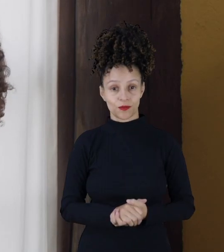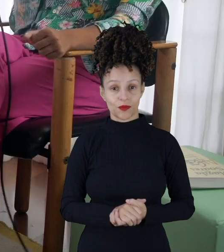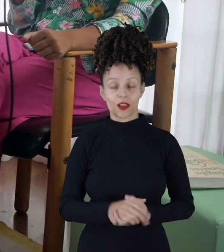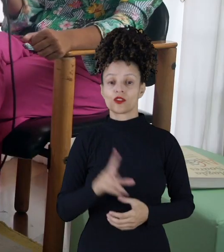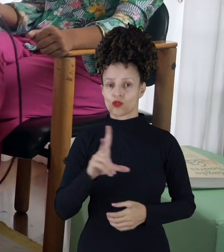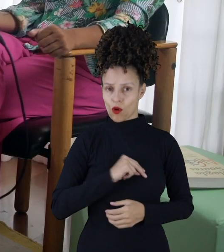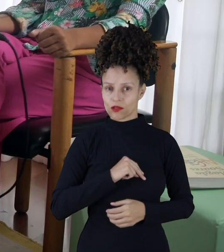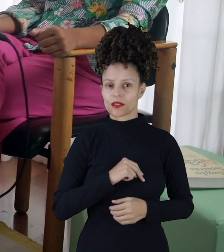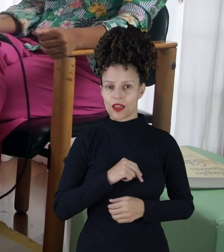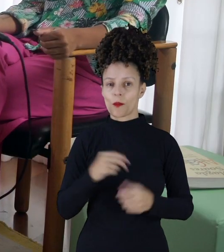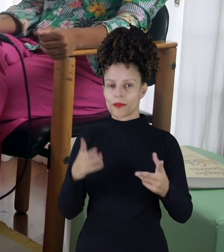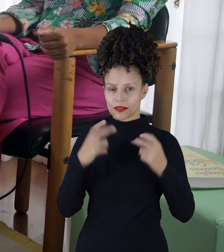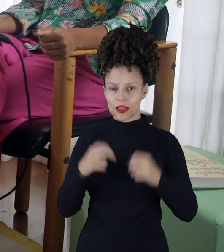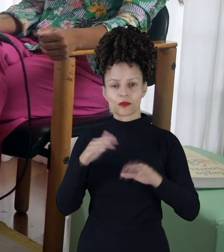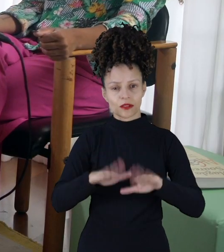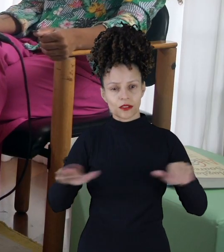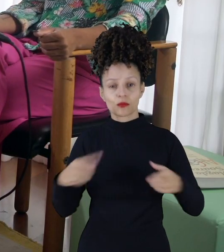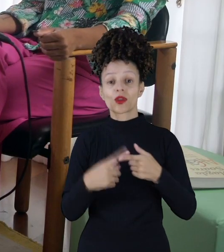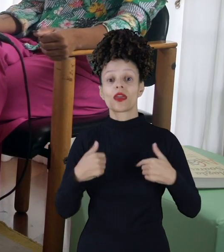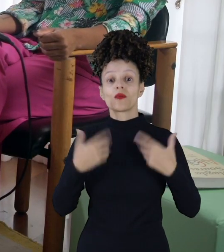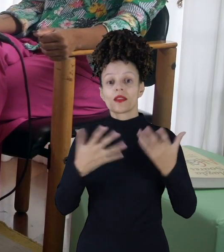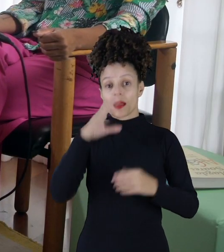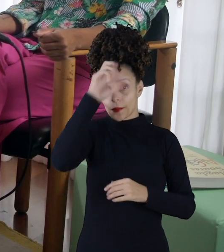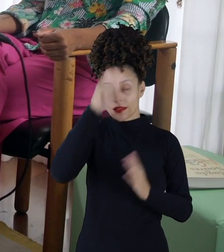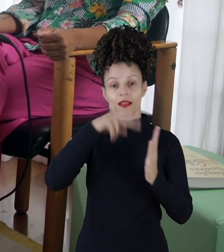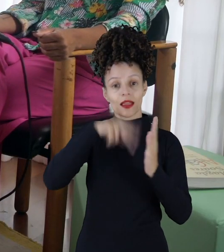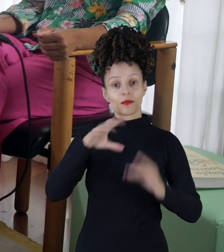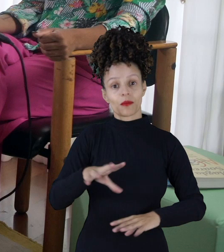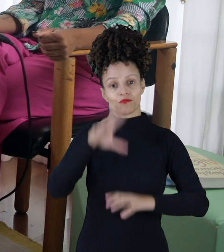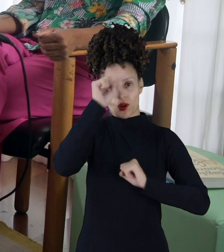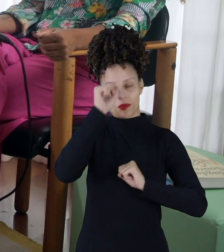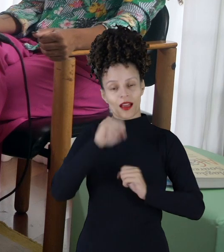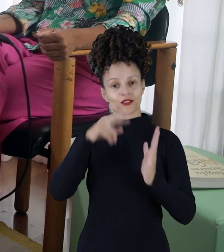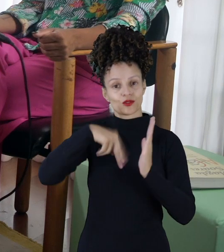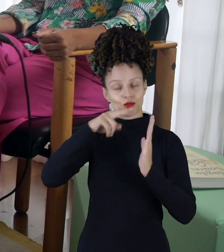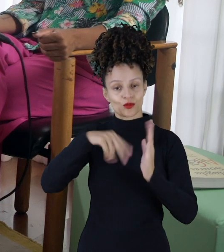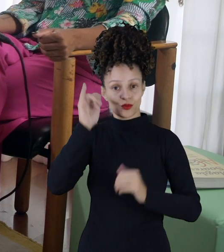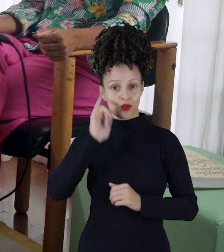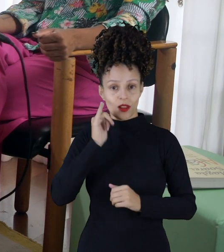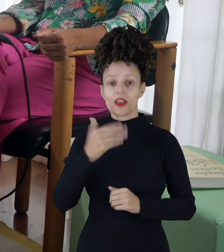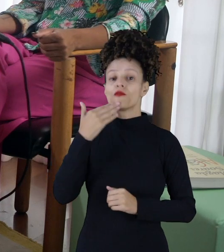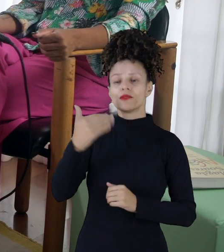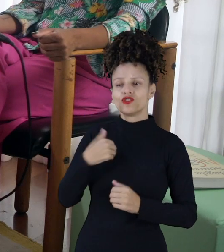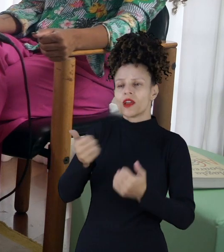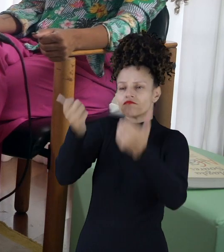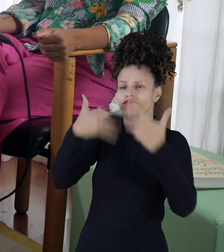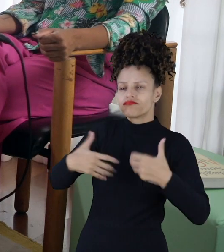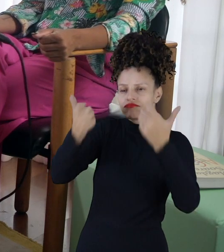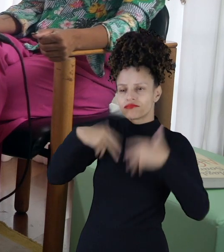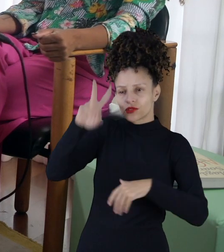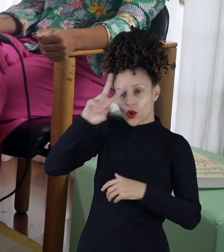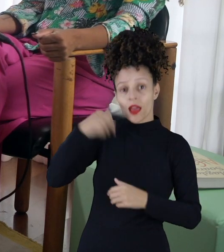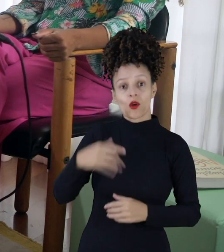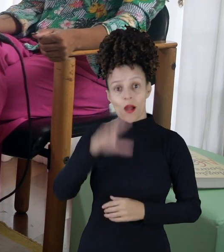livros? Nossa, eu me vejo muito nas crianças, porque eu queria muito aprender a ler para me apropriar das histórias. Então eu pedia muito para contarem